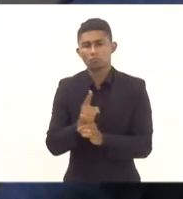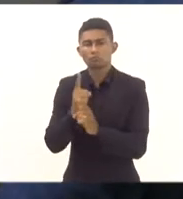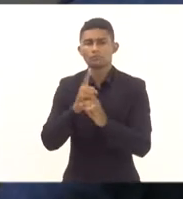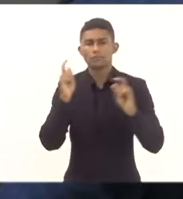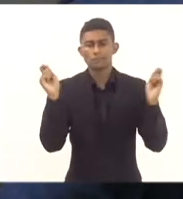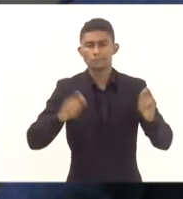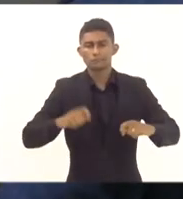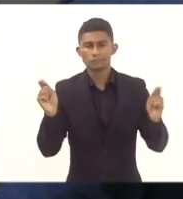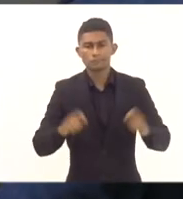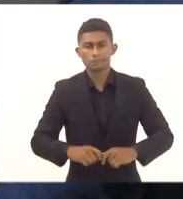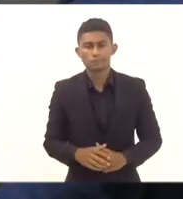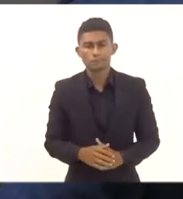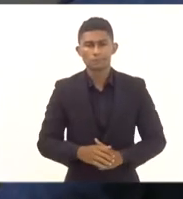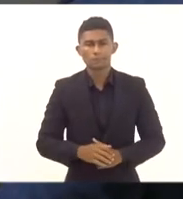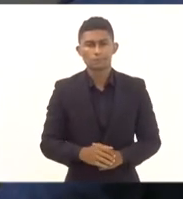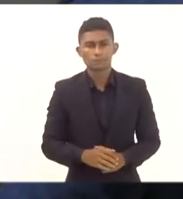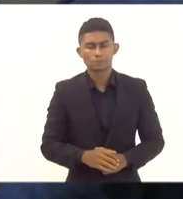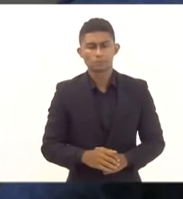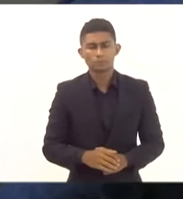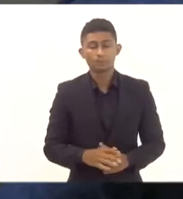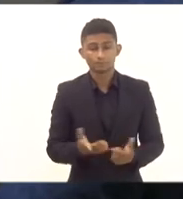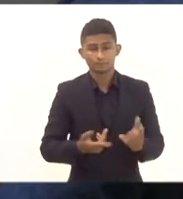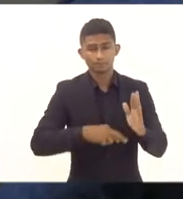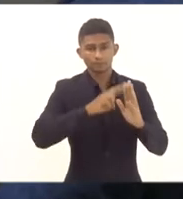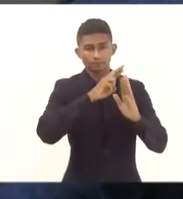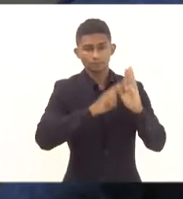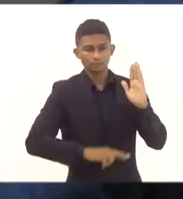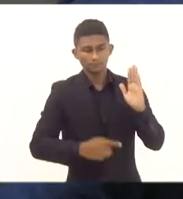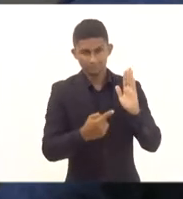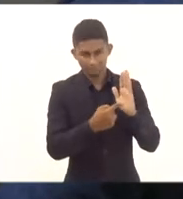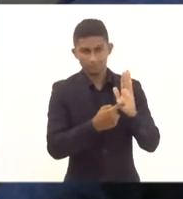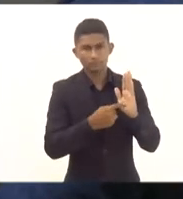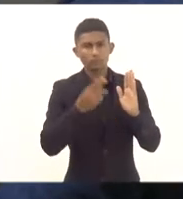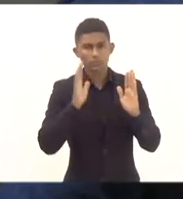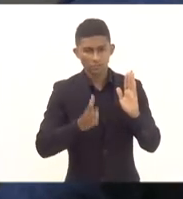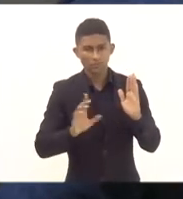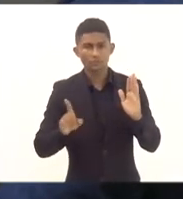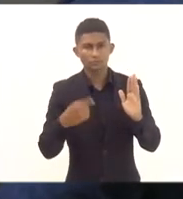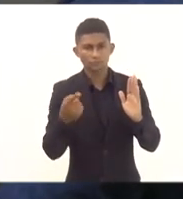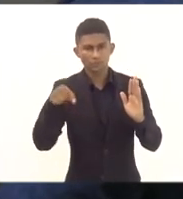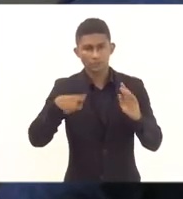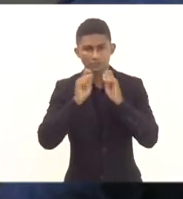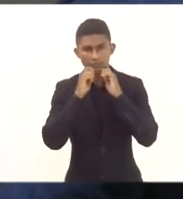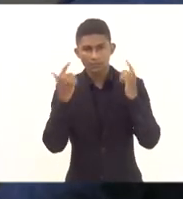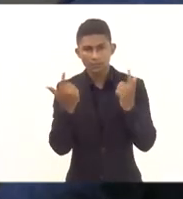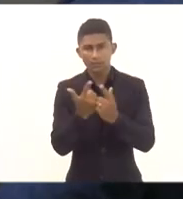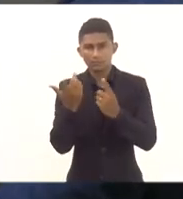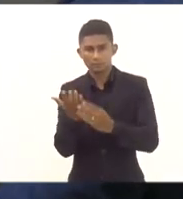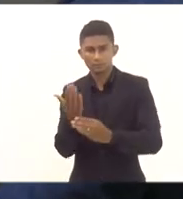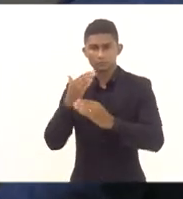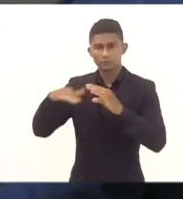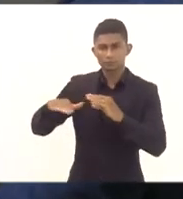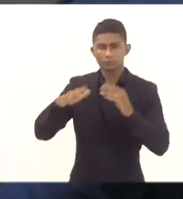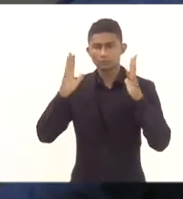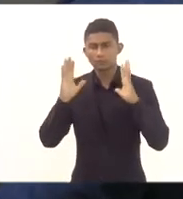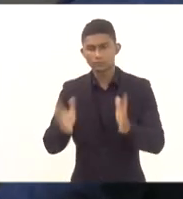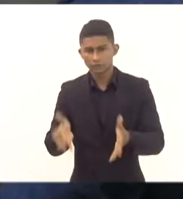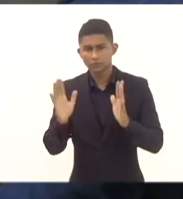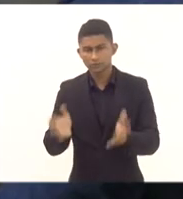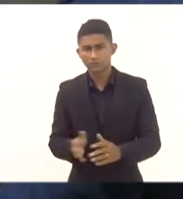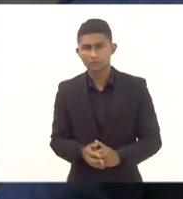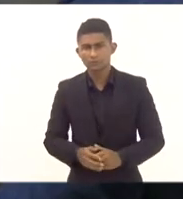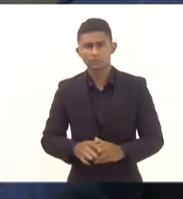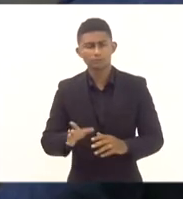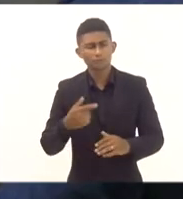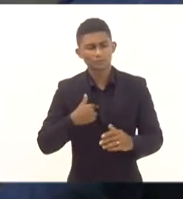essa demanda se assim for feio no relatório que a gente enviou que a gente enviou para ler e eu não me lembro não me recordo